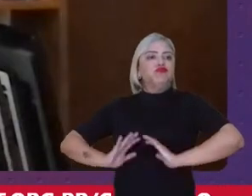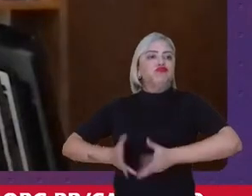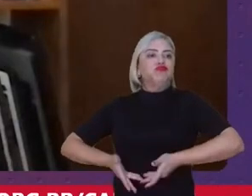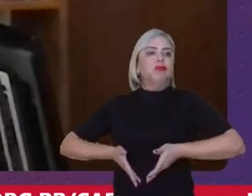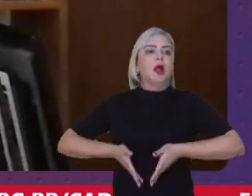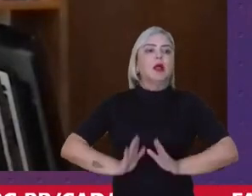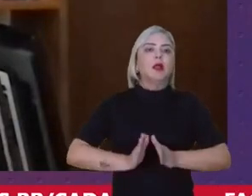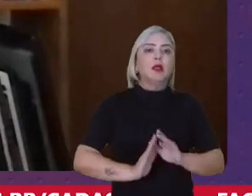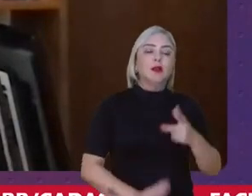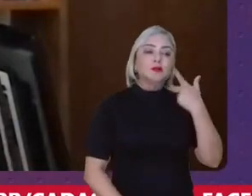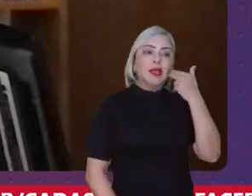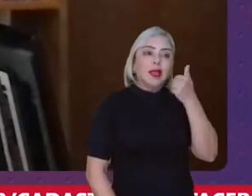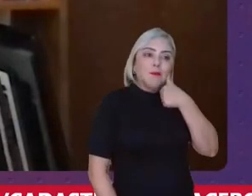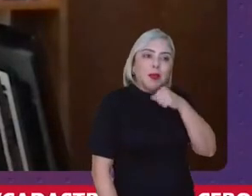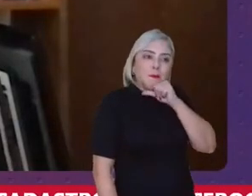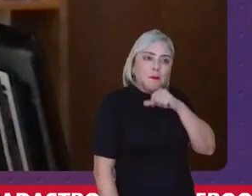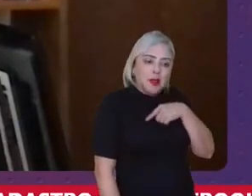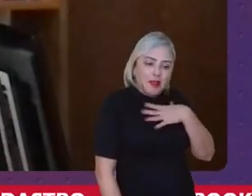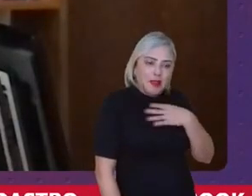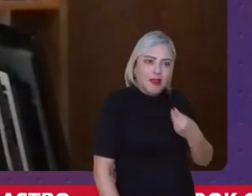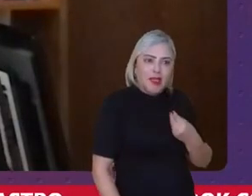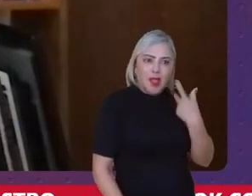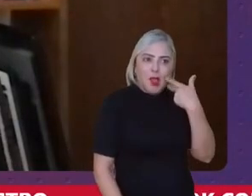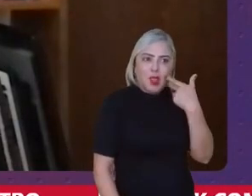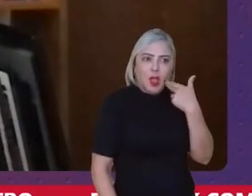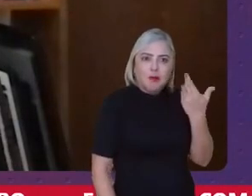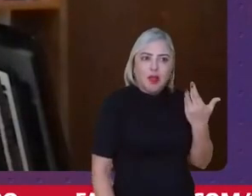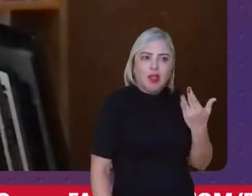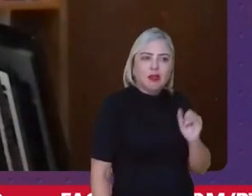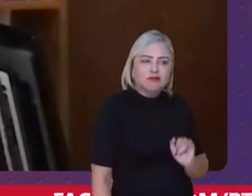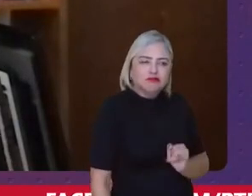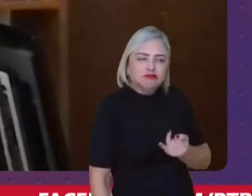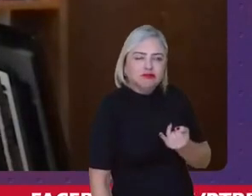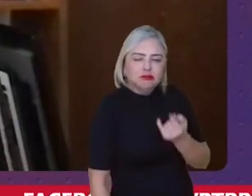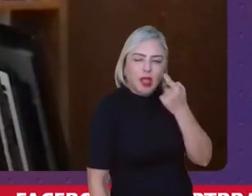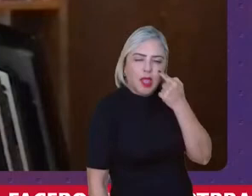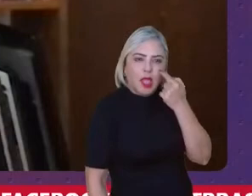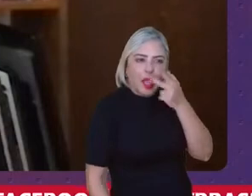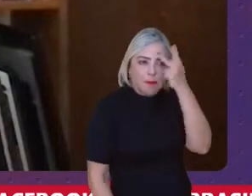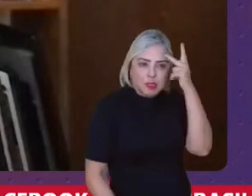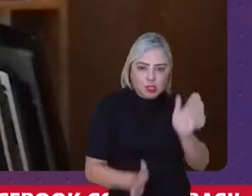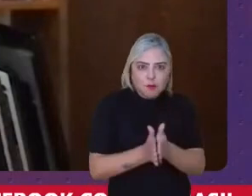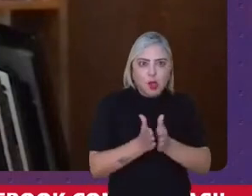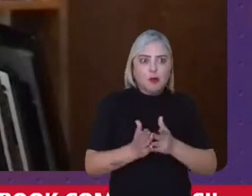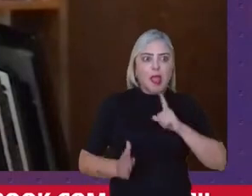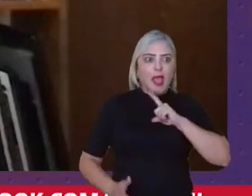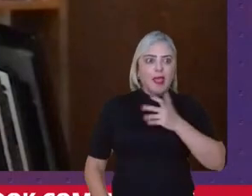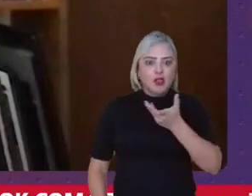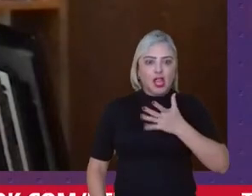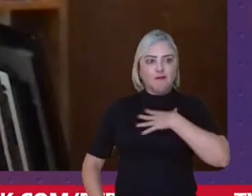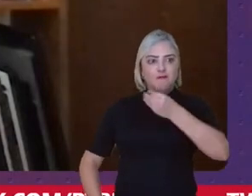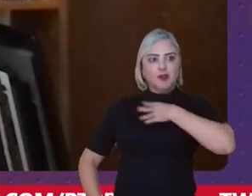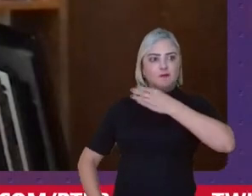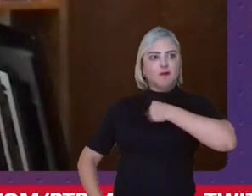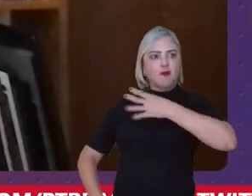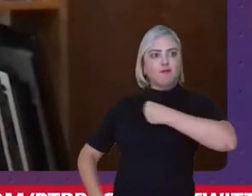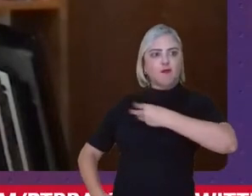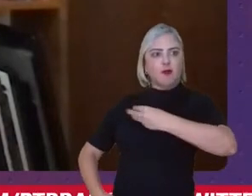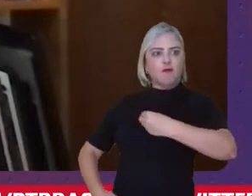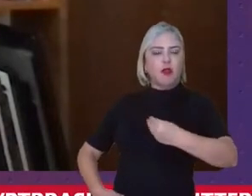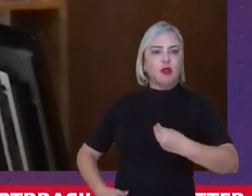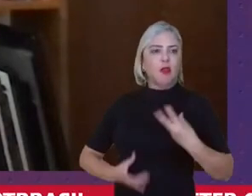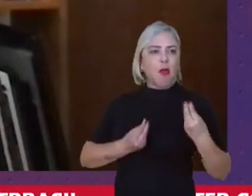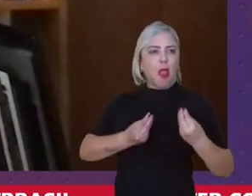natureza da maternidade fosse uma natureza oportunista. A pessoa é pobre, aí eu vou ter mais um